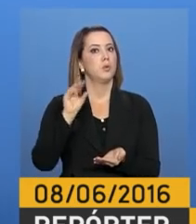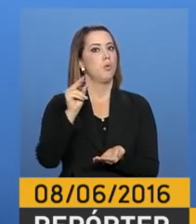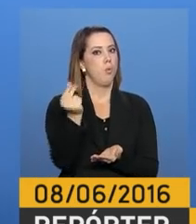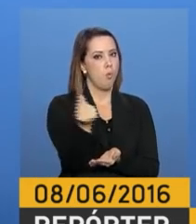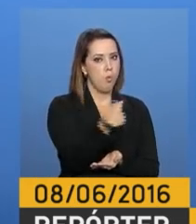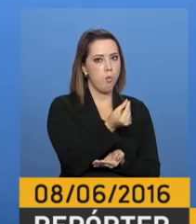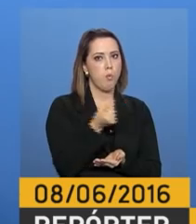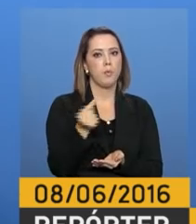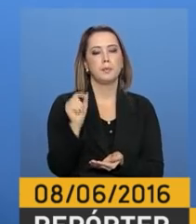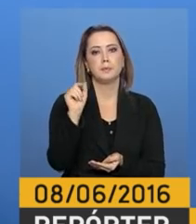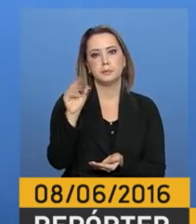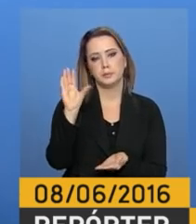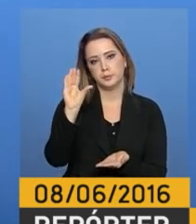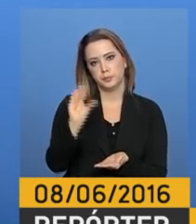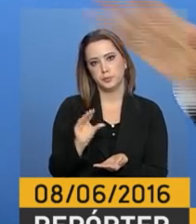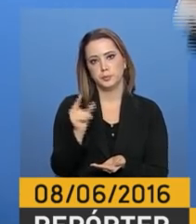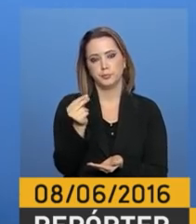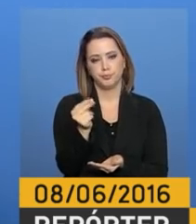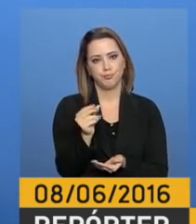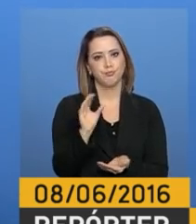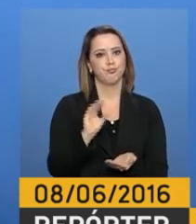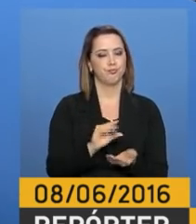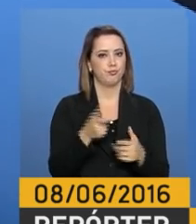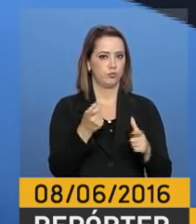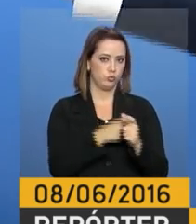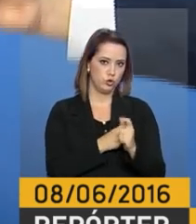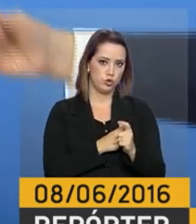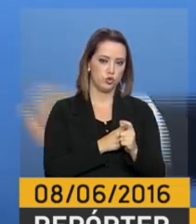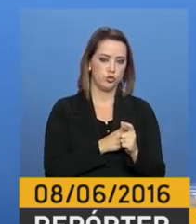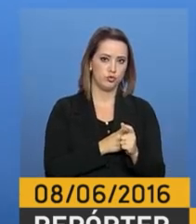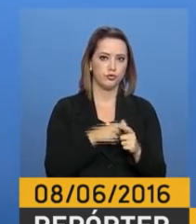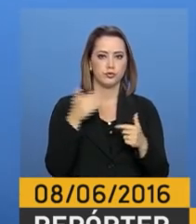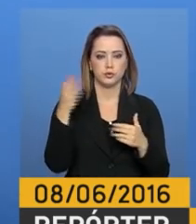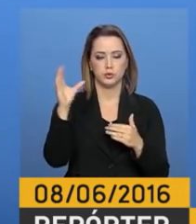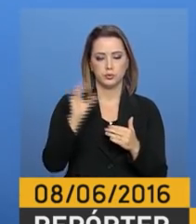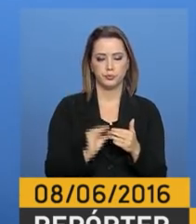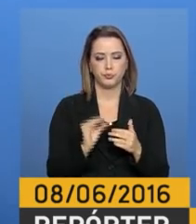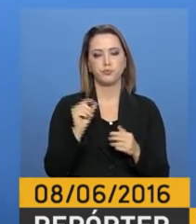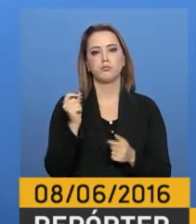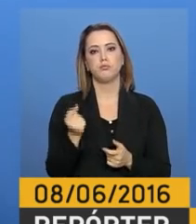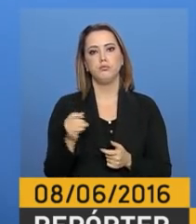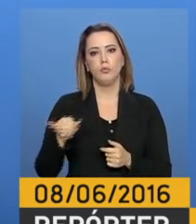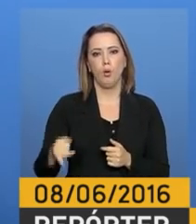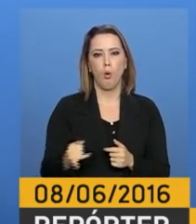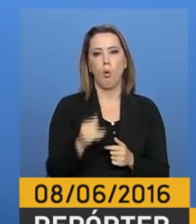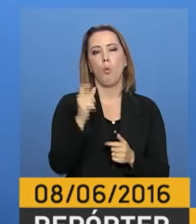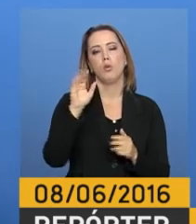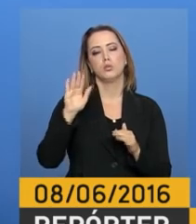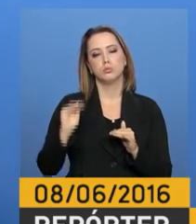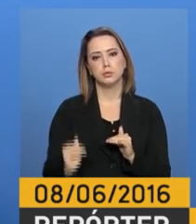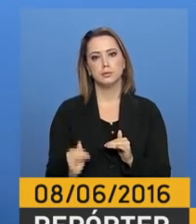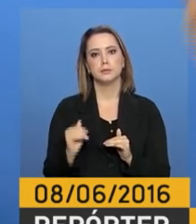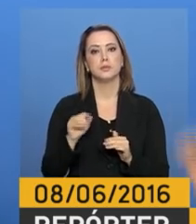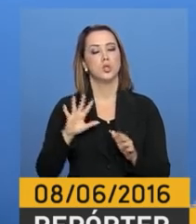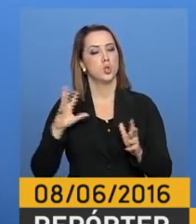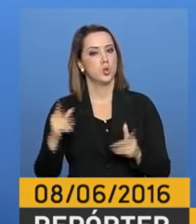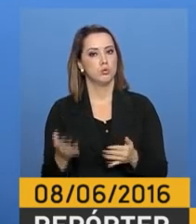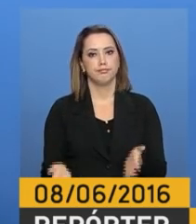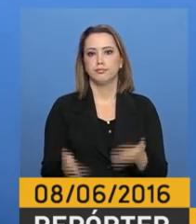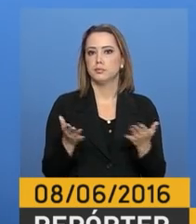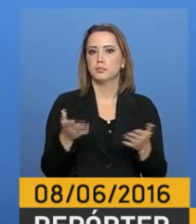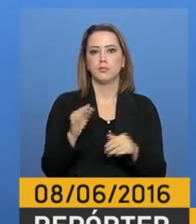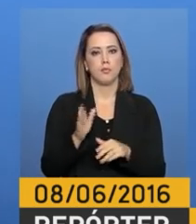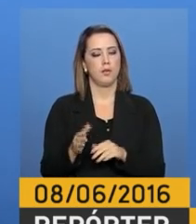menor necessidade de financiamento e pela queda estrutural da taxa de juros em função de tudo isso haverá mais